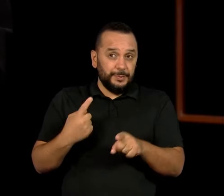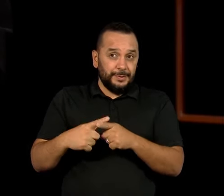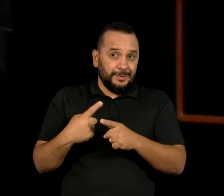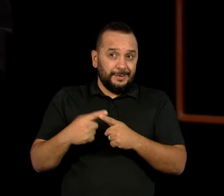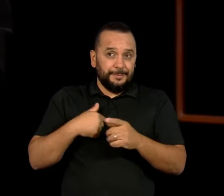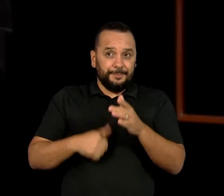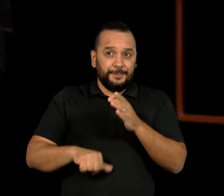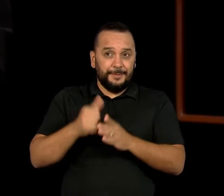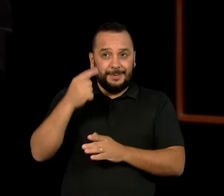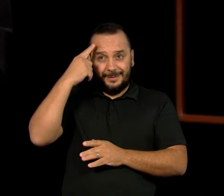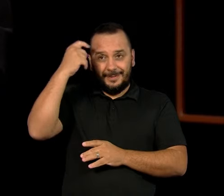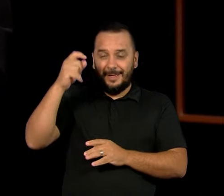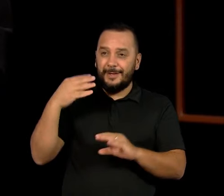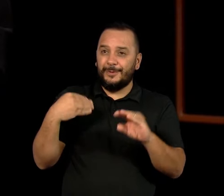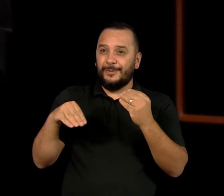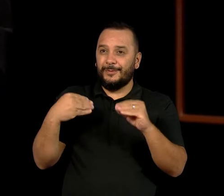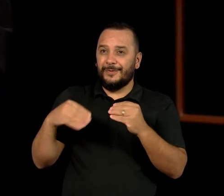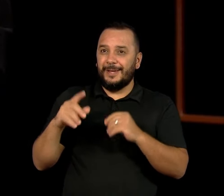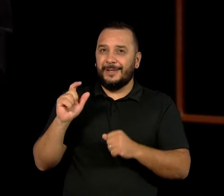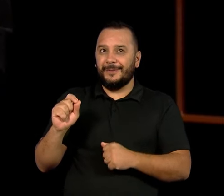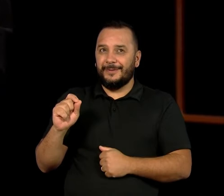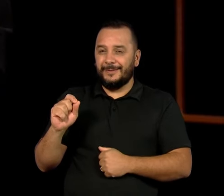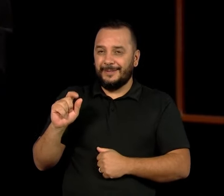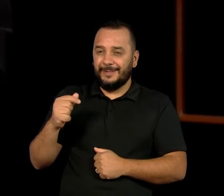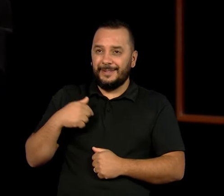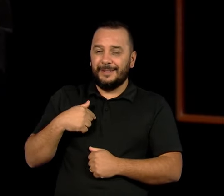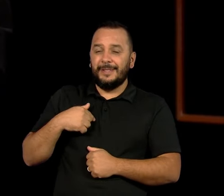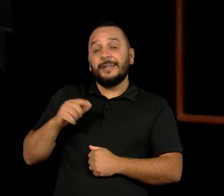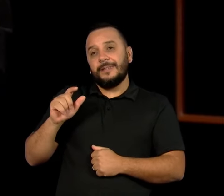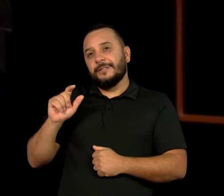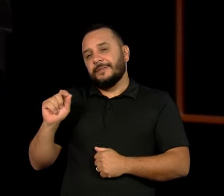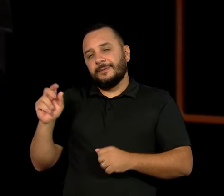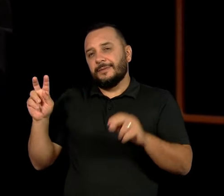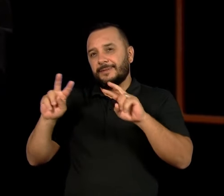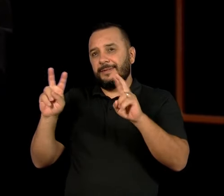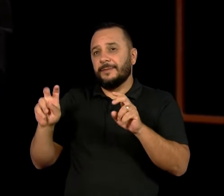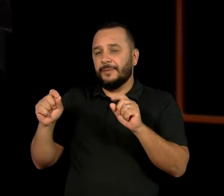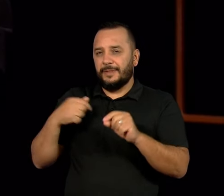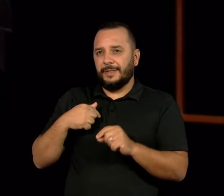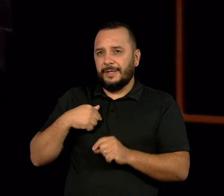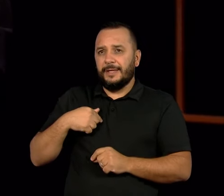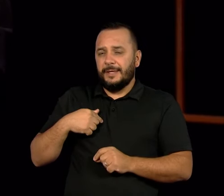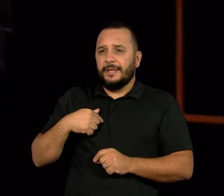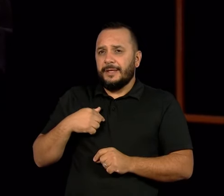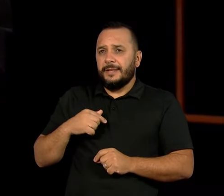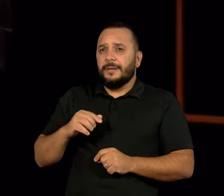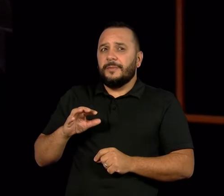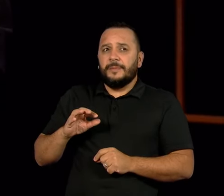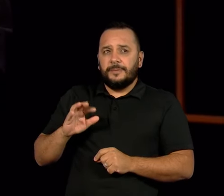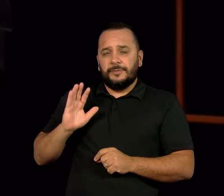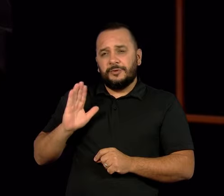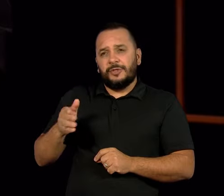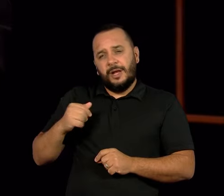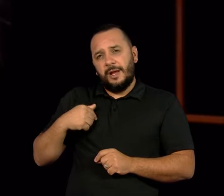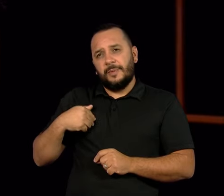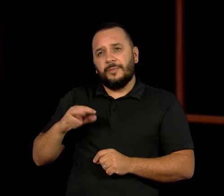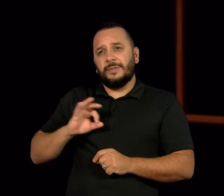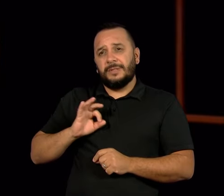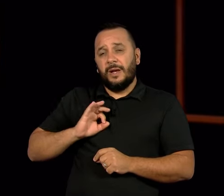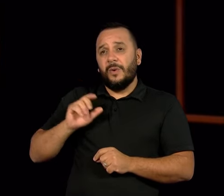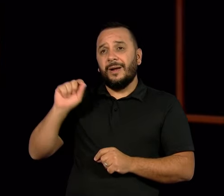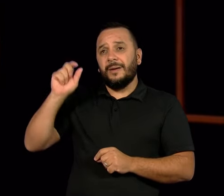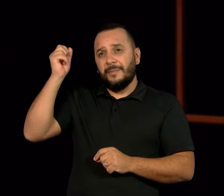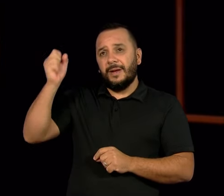de novela era fazer um policial Quem Matou. E eu comecei a pensar, é uma empresa em que as pessoas